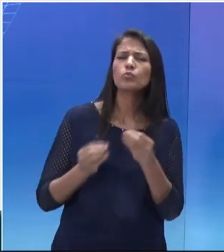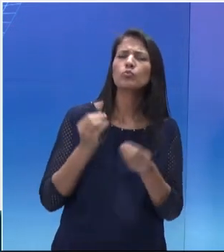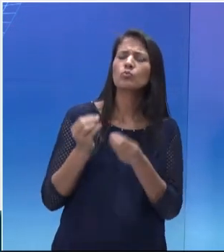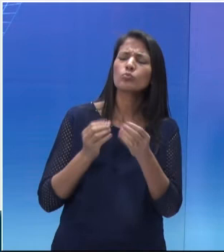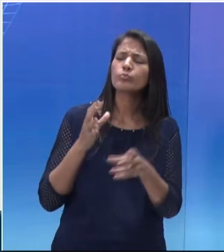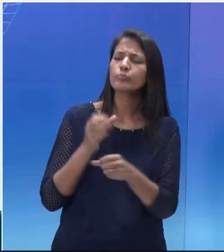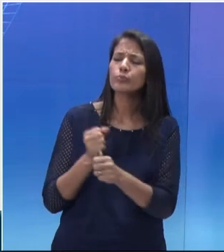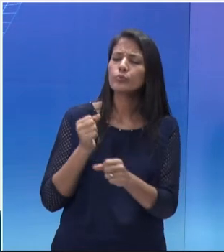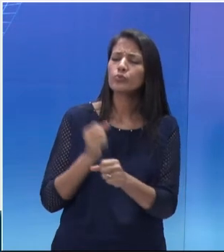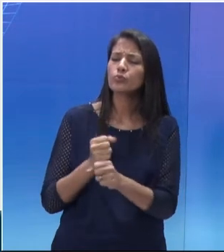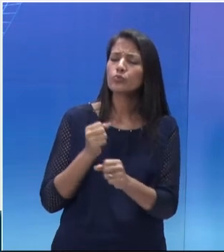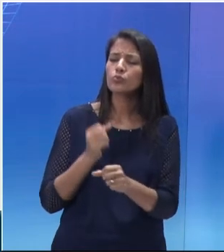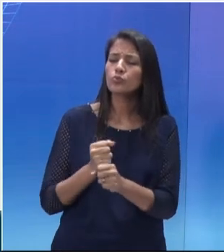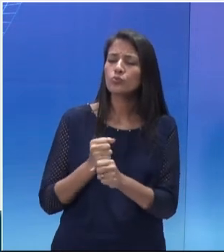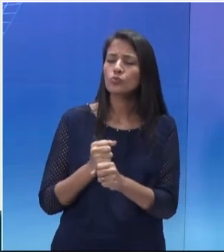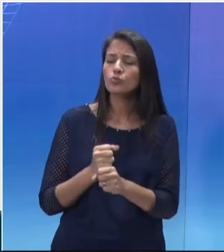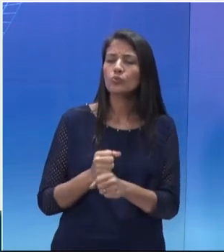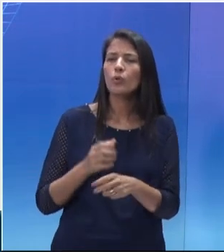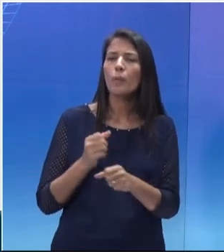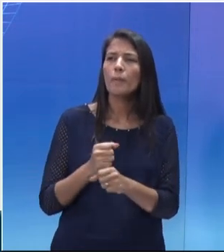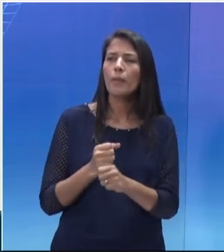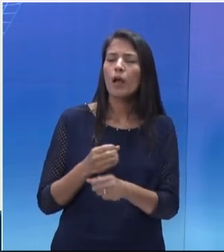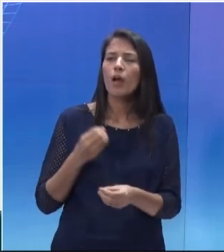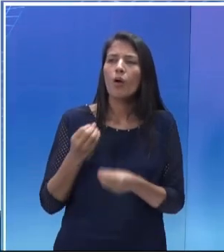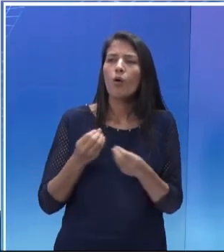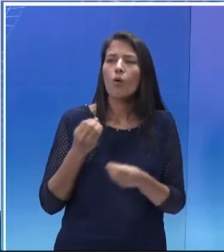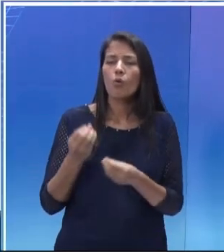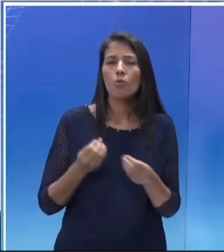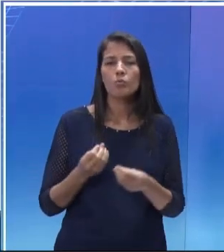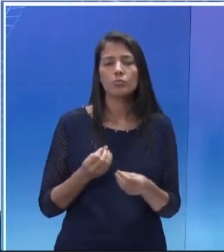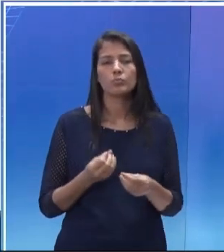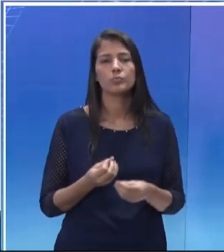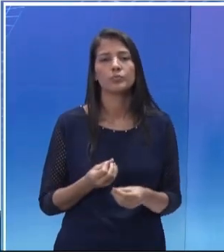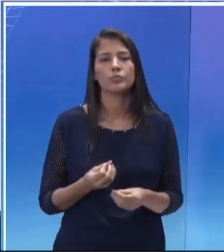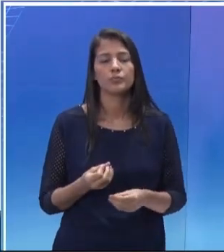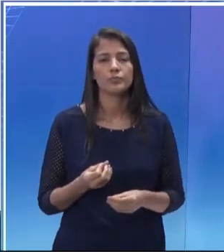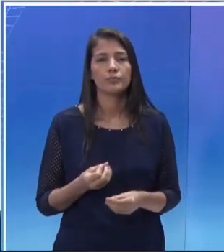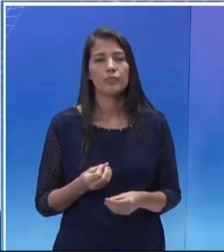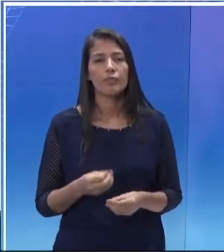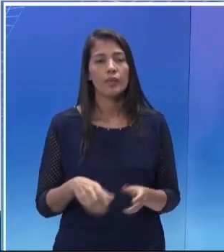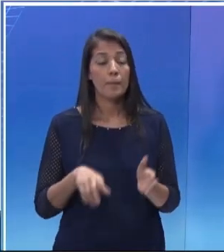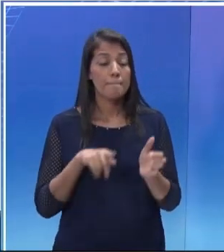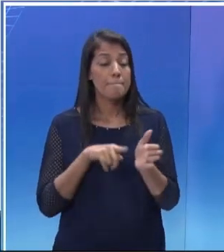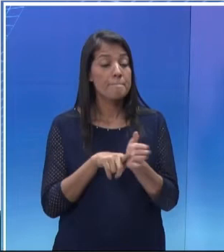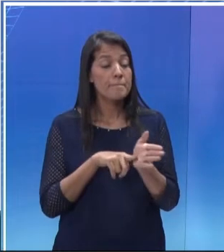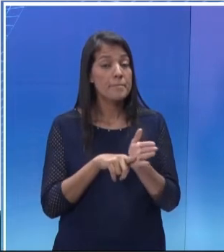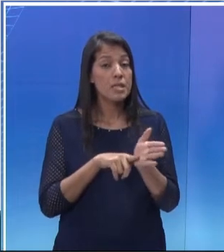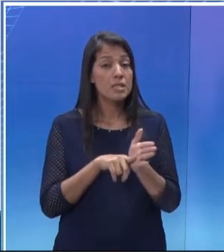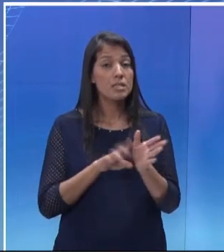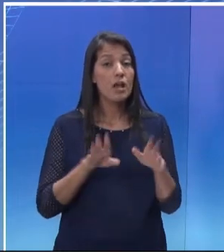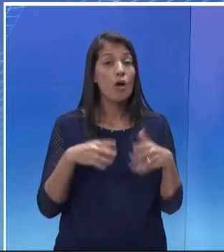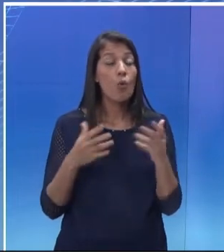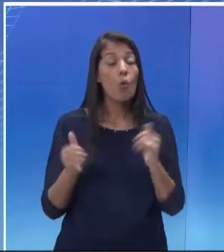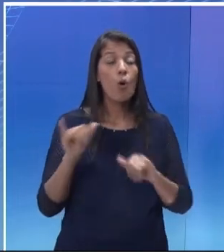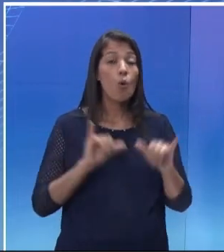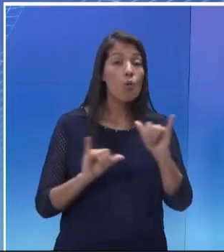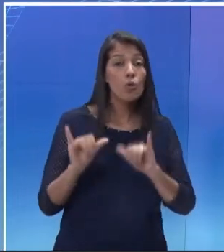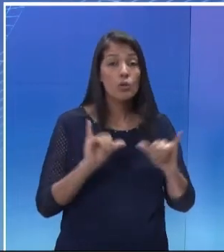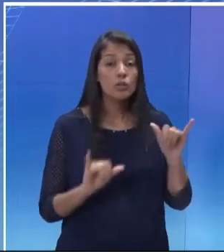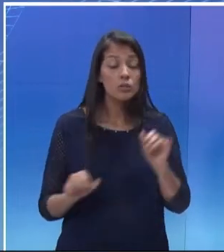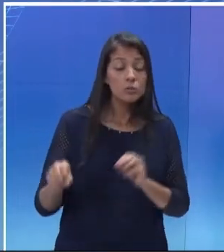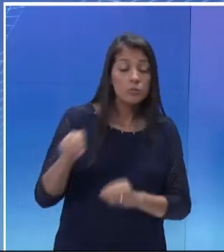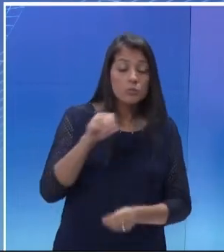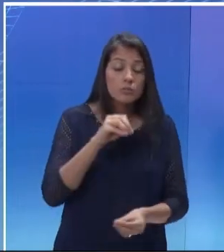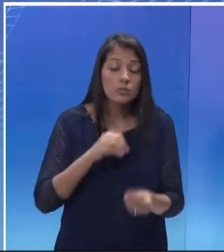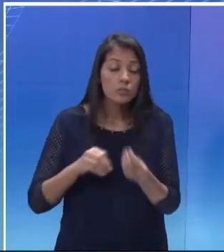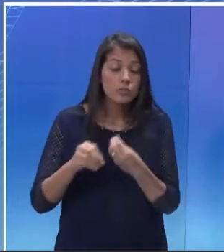Então vamos aqui. Professor, como que eu consigo somar essas equações intermediárias? Da seguinte maneira, você vai